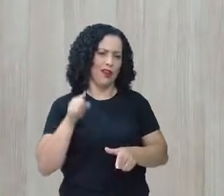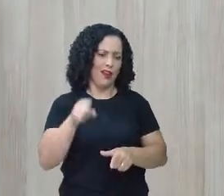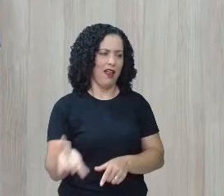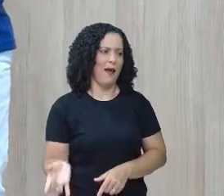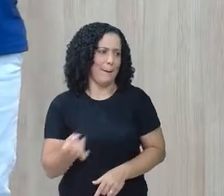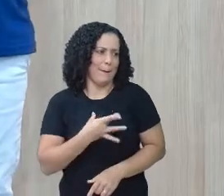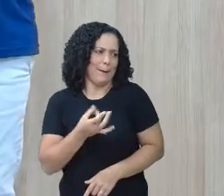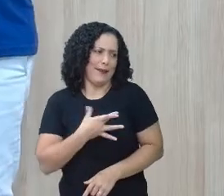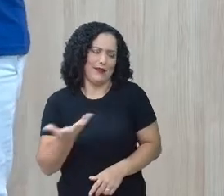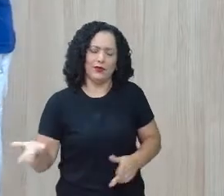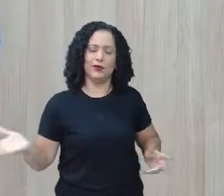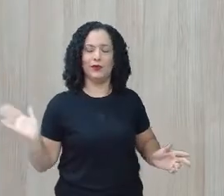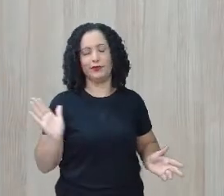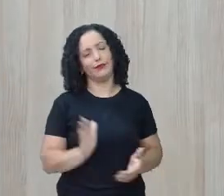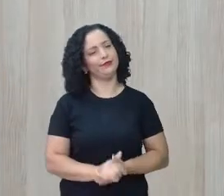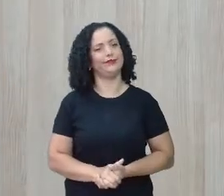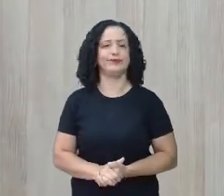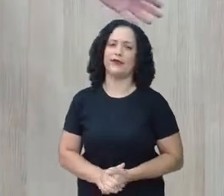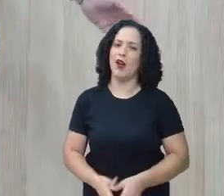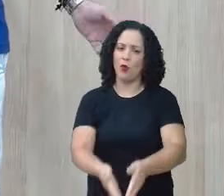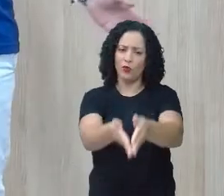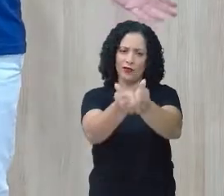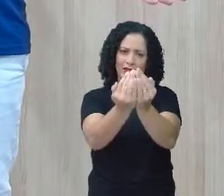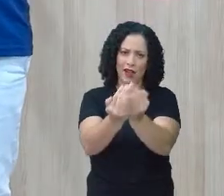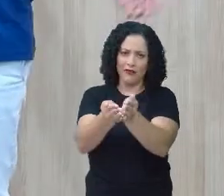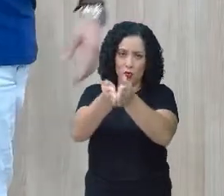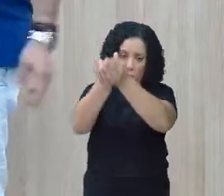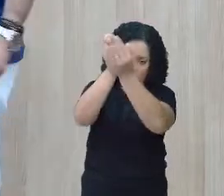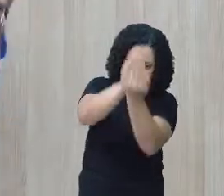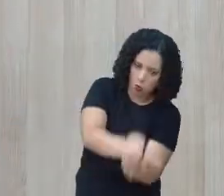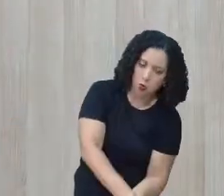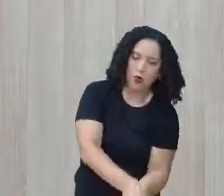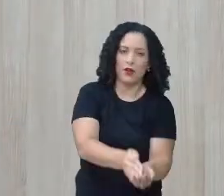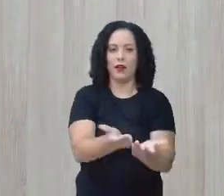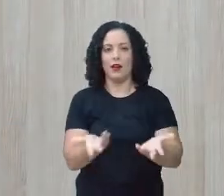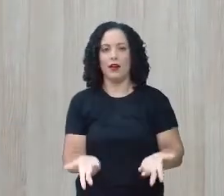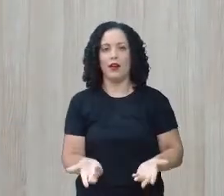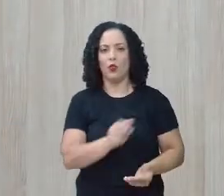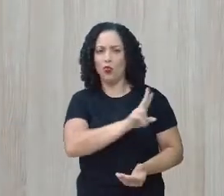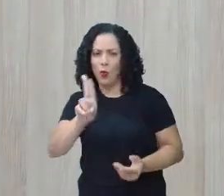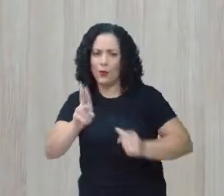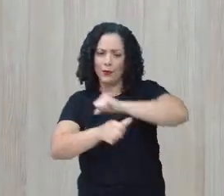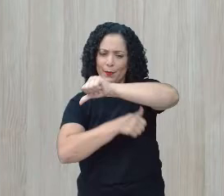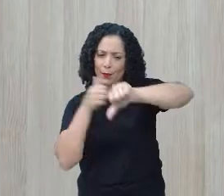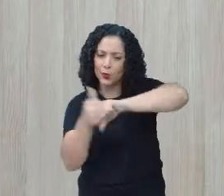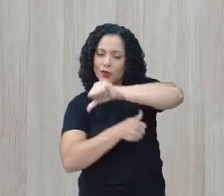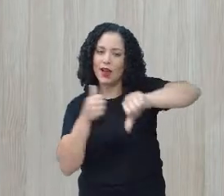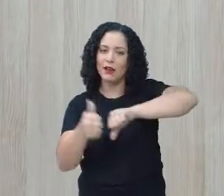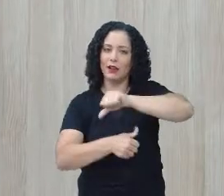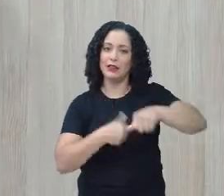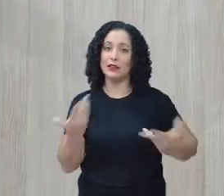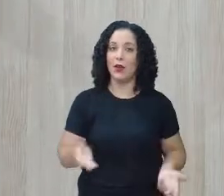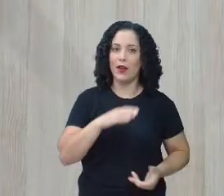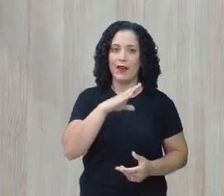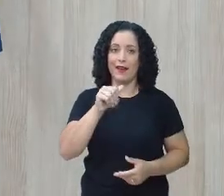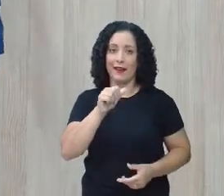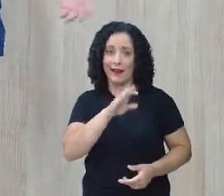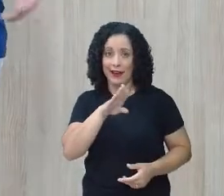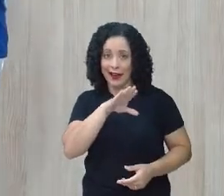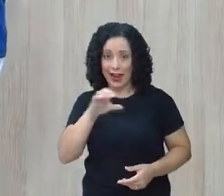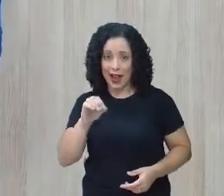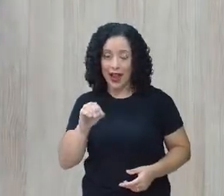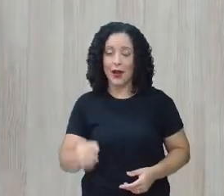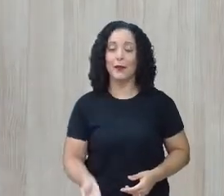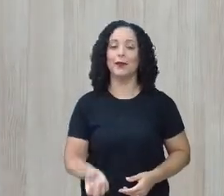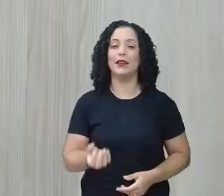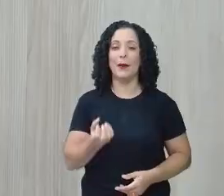medo, Cabo das Tormentas. Oxe, eu vou passar por ali, meu navio vai naufragar. Aí, vamos mudar o nome? Mudou aqui, ó, para Cabo da Boa Esperança. É um nome mais bonitinho, né?